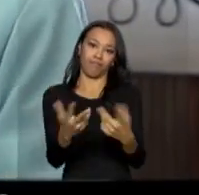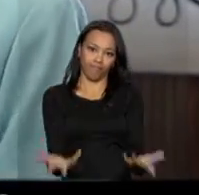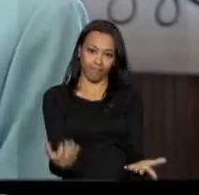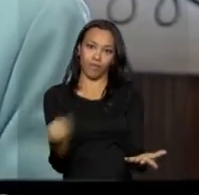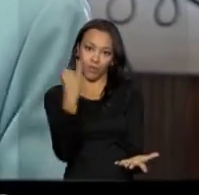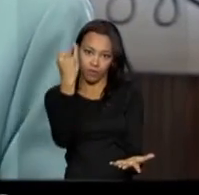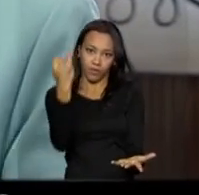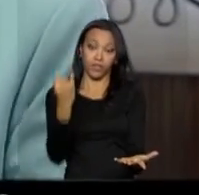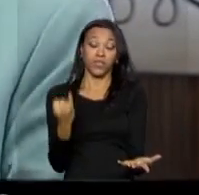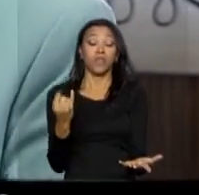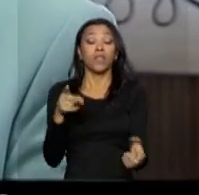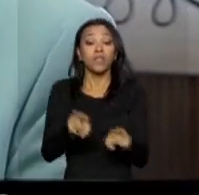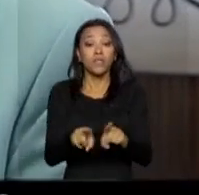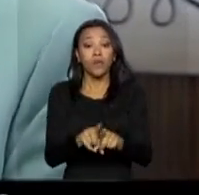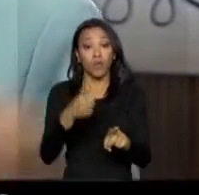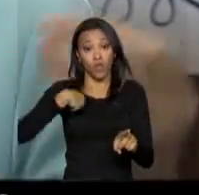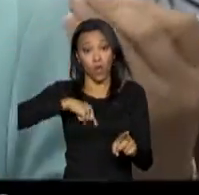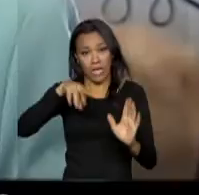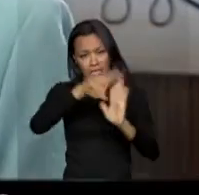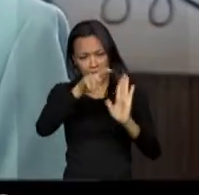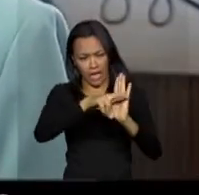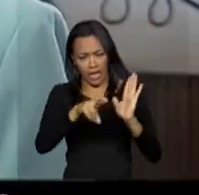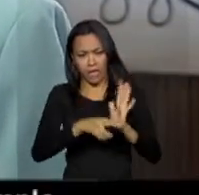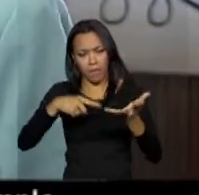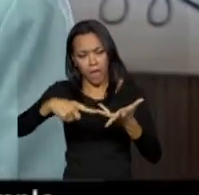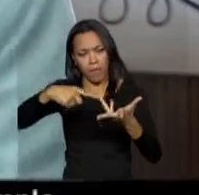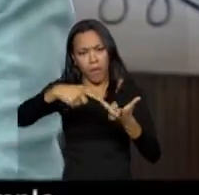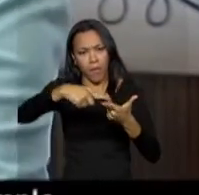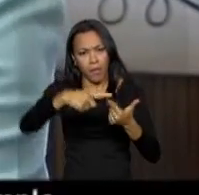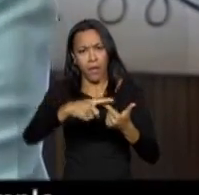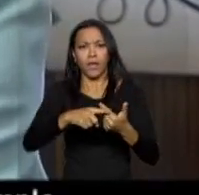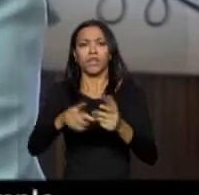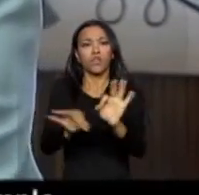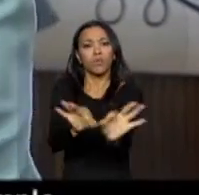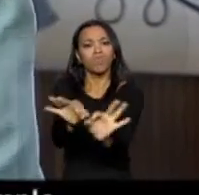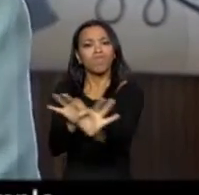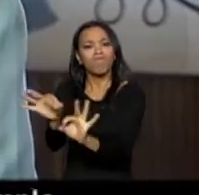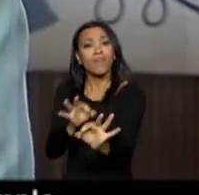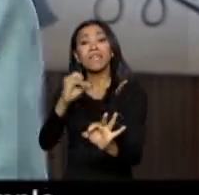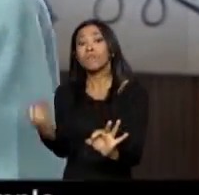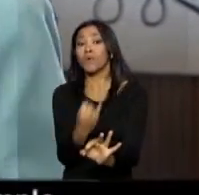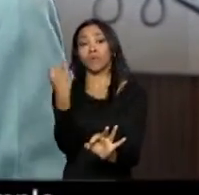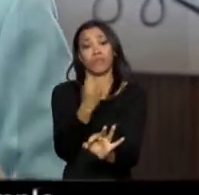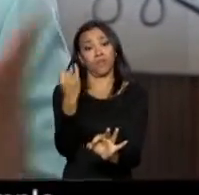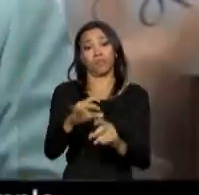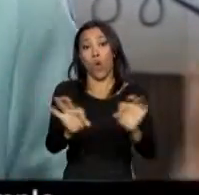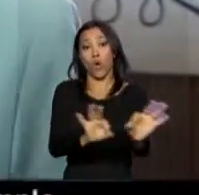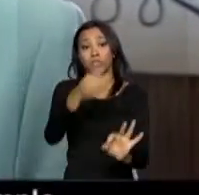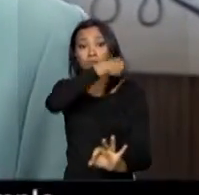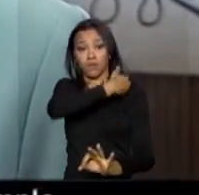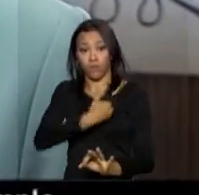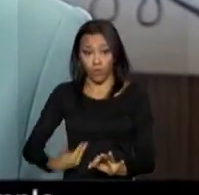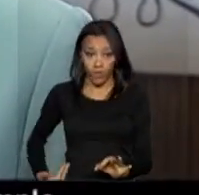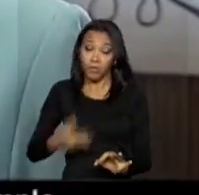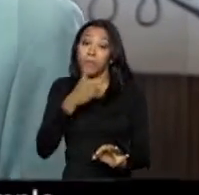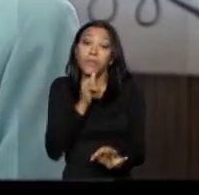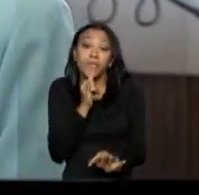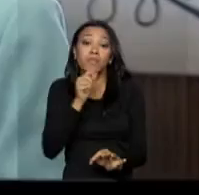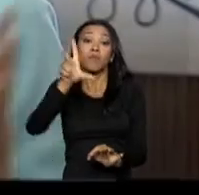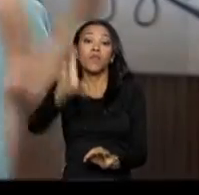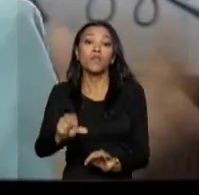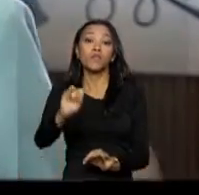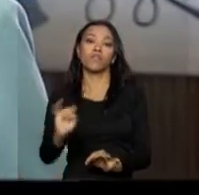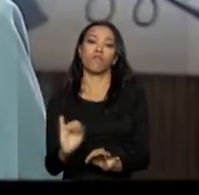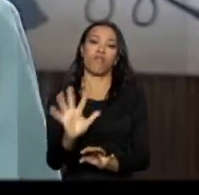As medidas que estamos adotando são necessárias para botar a casa em ordem, reduzir a inflação, por exemplo,